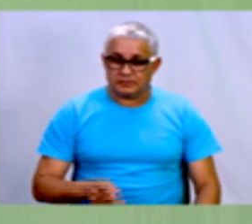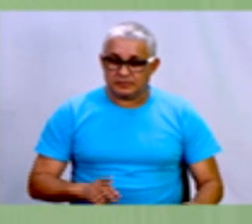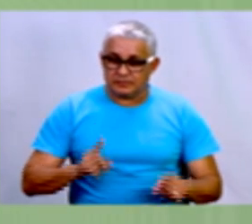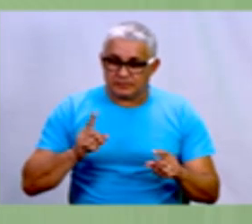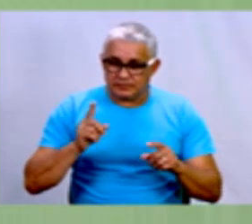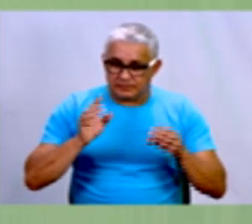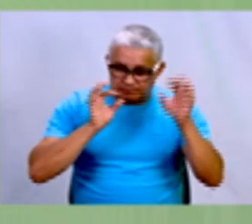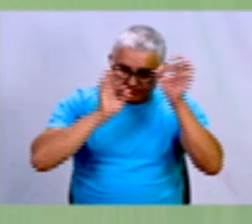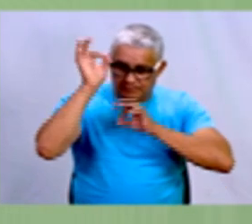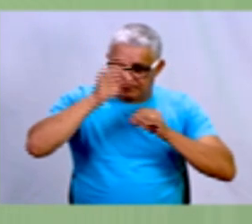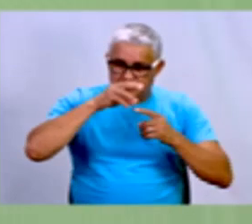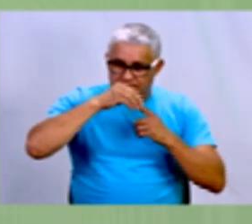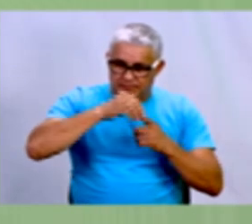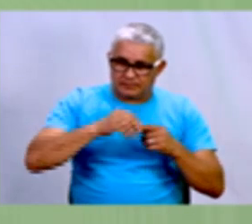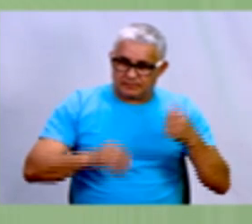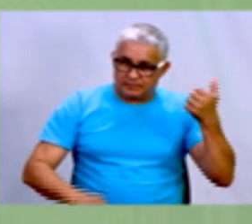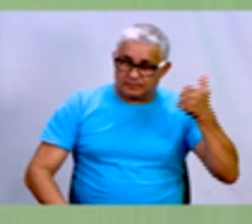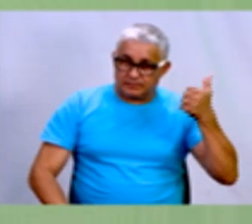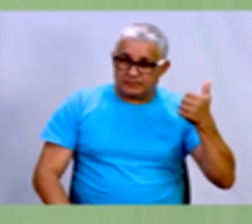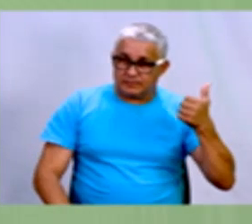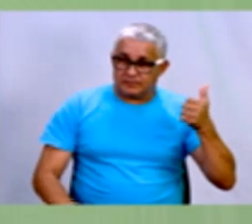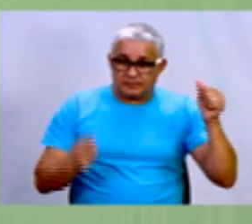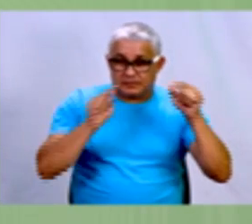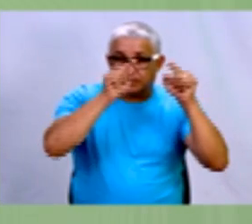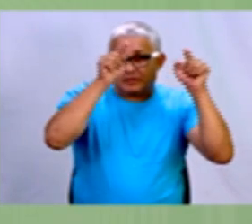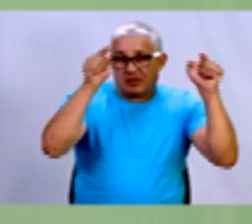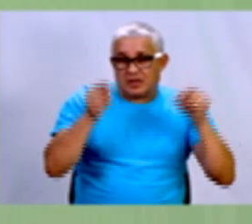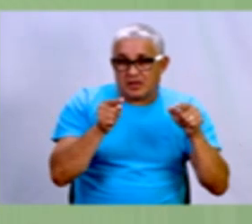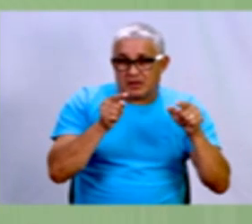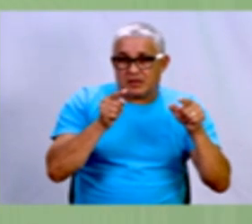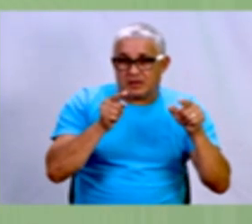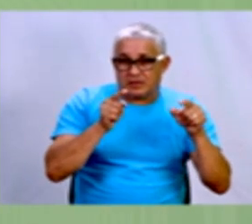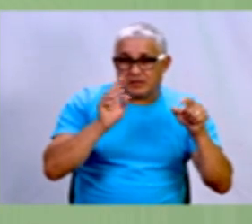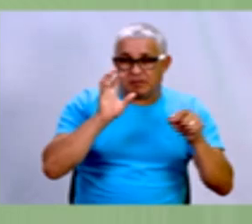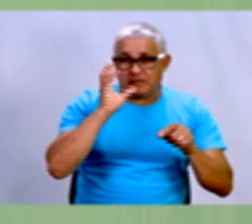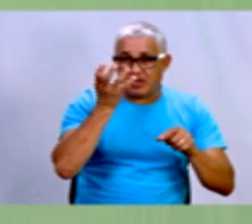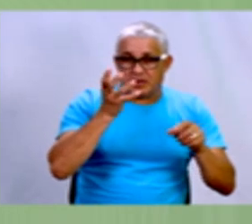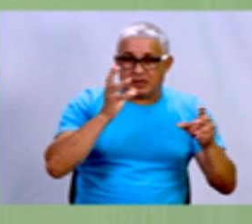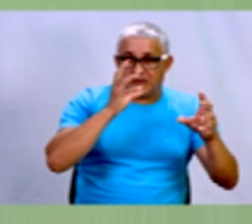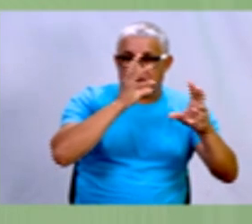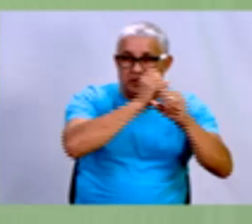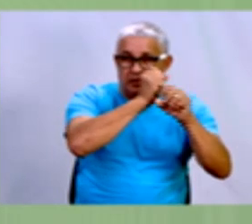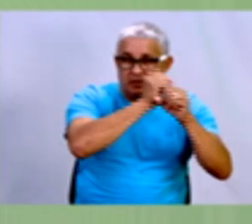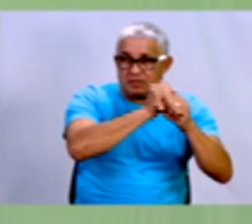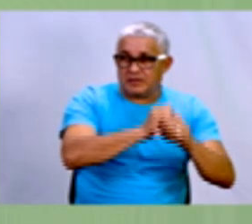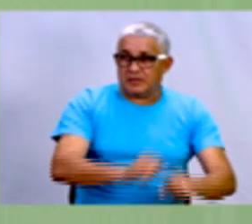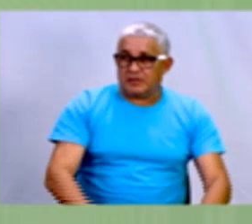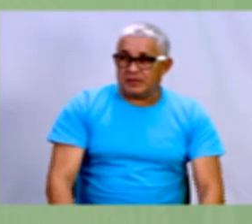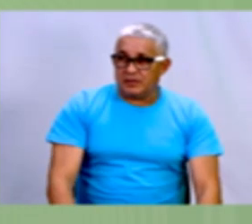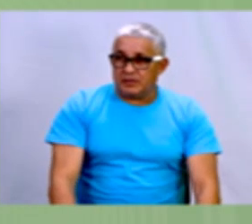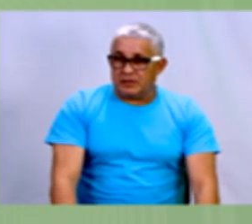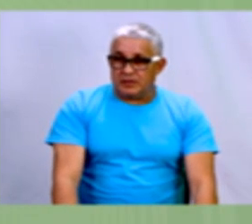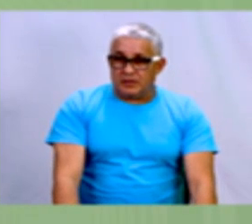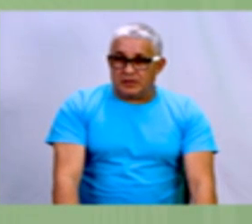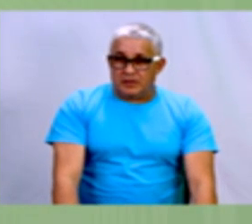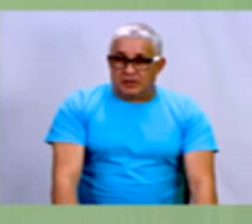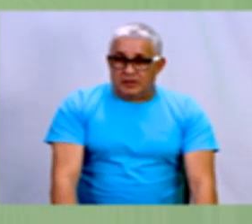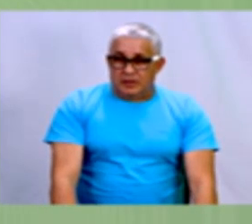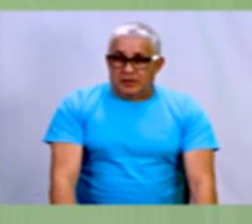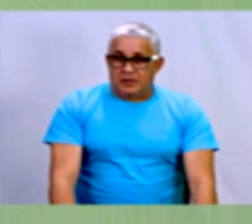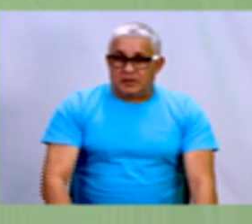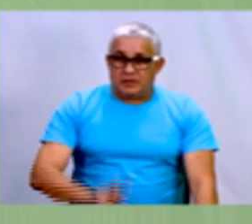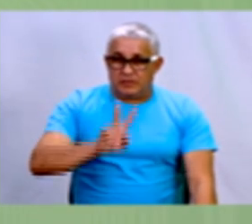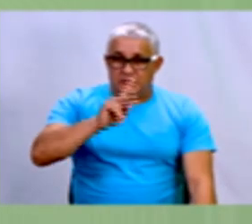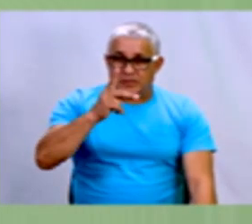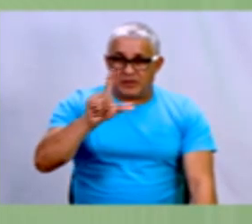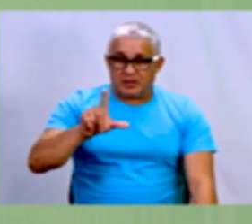principais. Primeiro, temos que resolver a equação entre parênteses, né? A qual consiste no cálculo do valor presente de